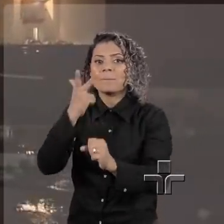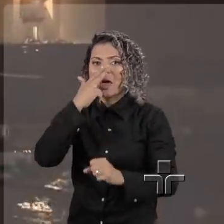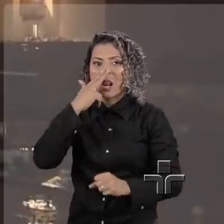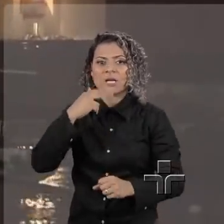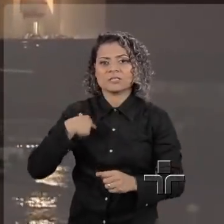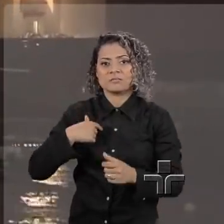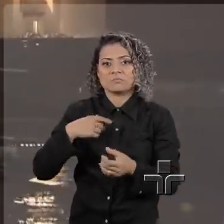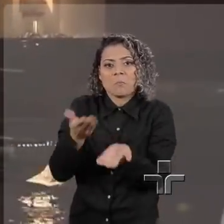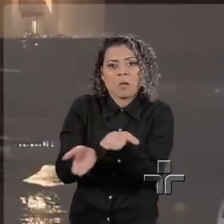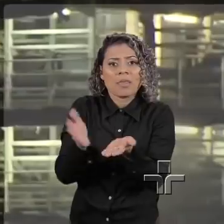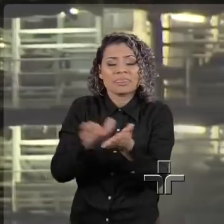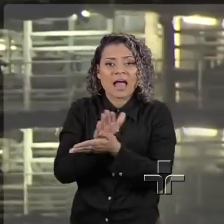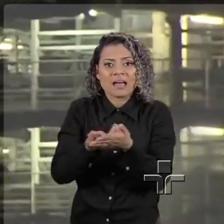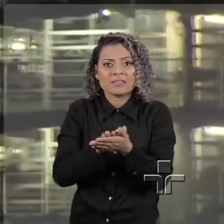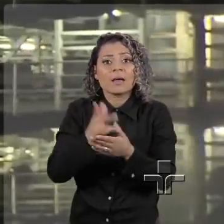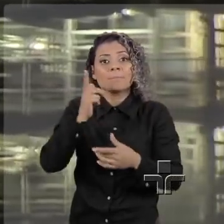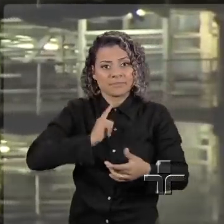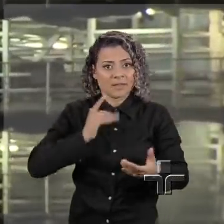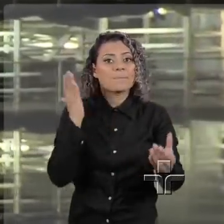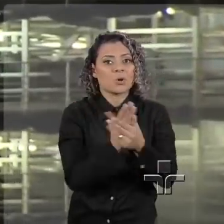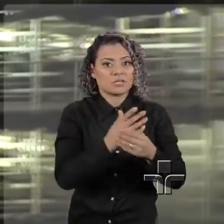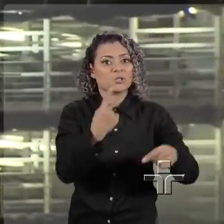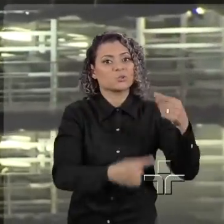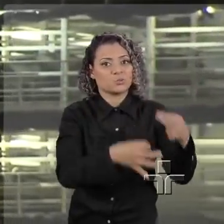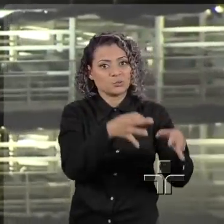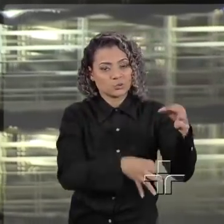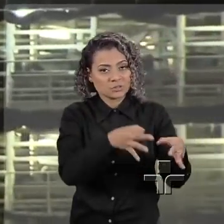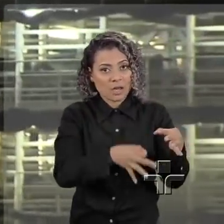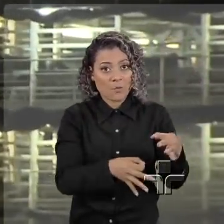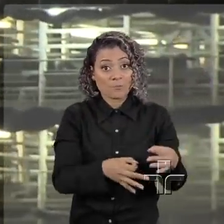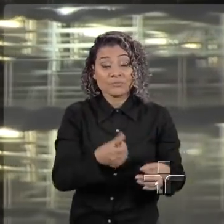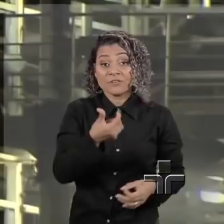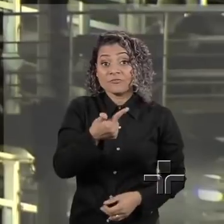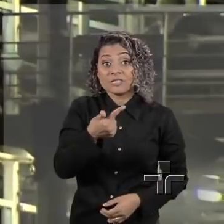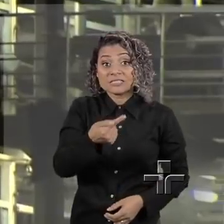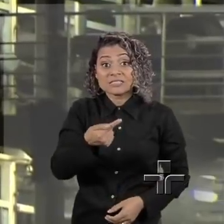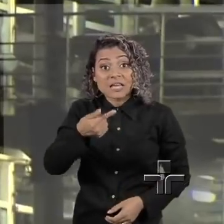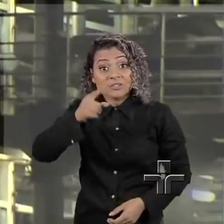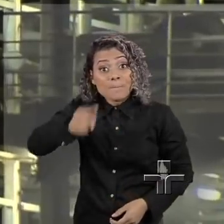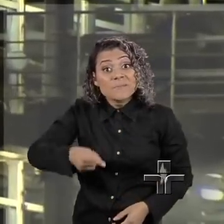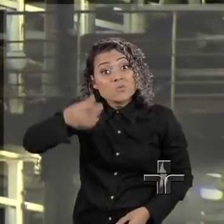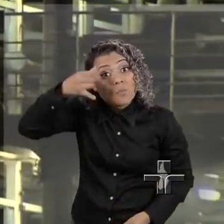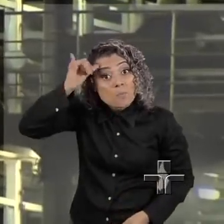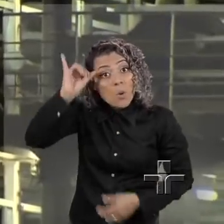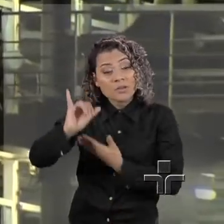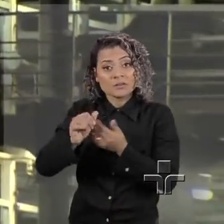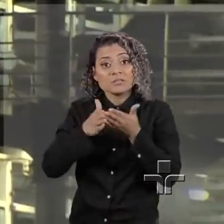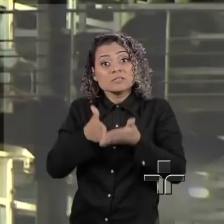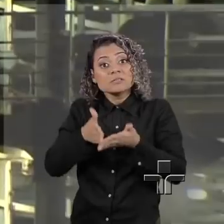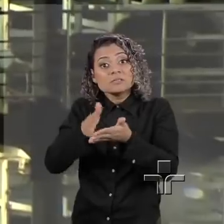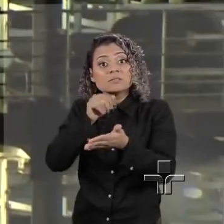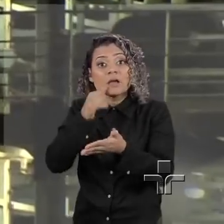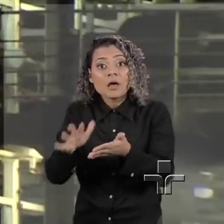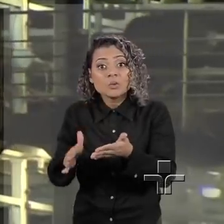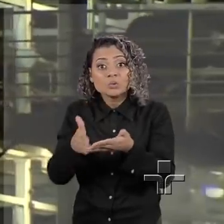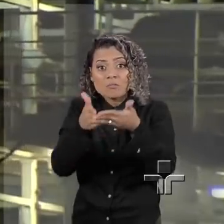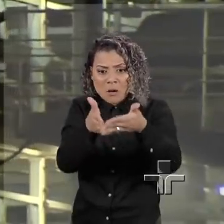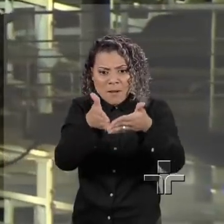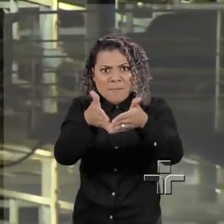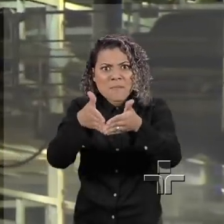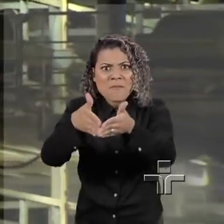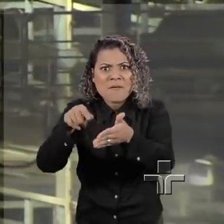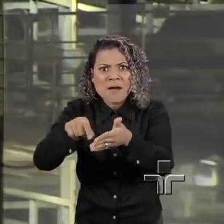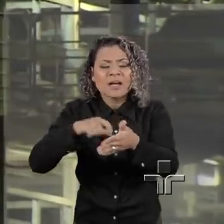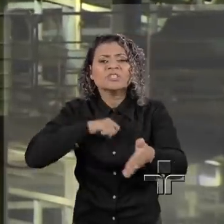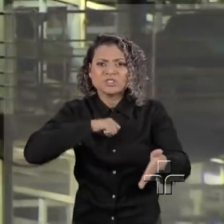vira disputa judicial. Em fevereiro, um navio com 27 mil bois deixou o Porto de Santos, no litoral paulista, sob uma onda de